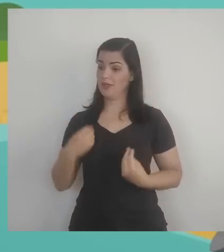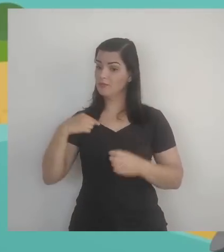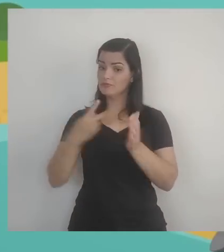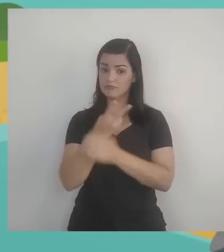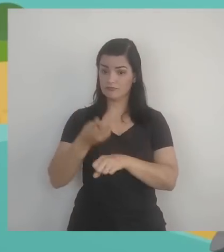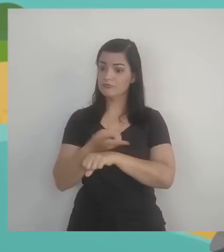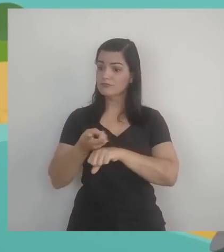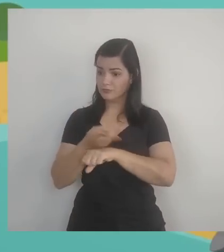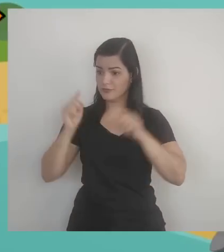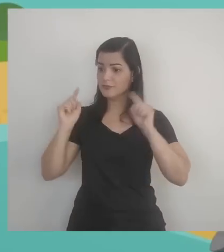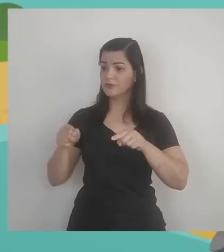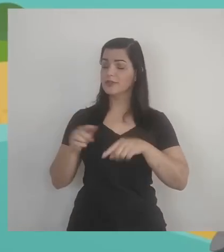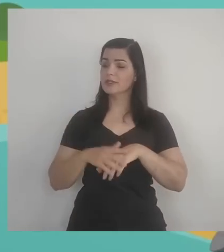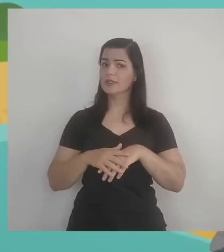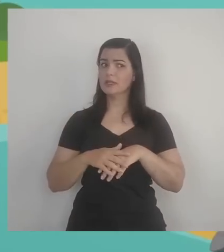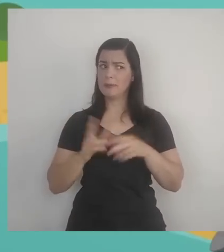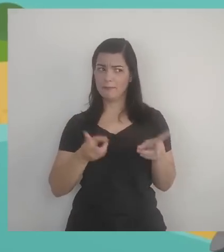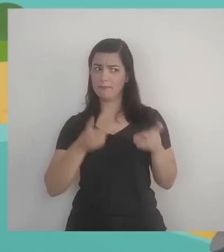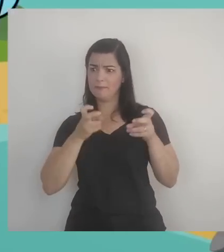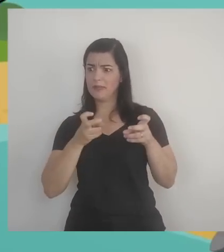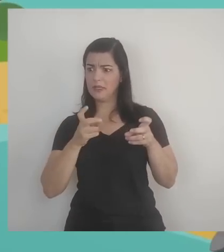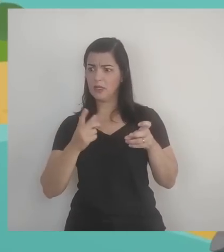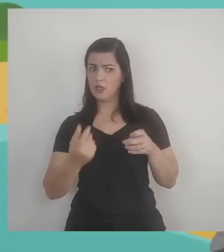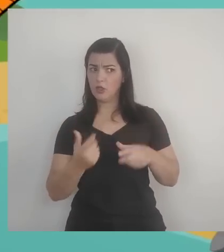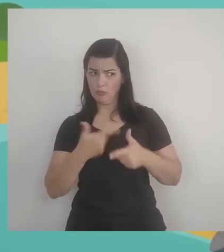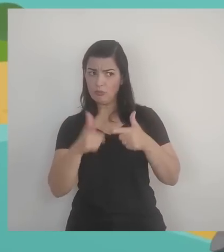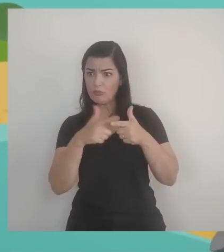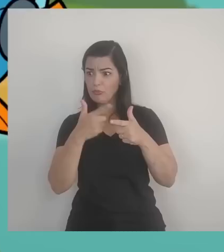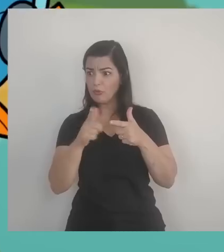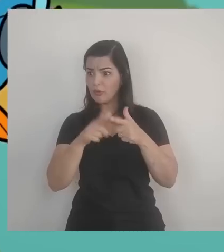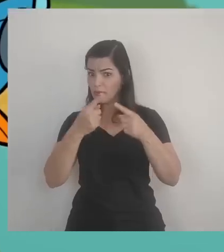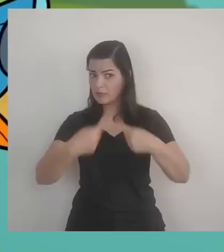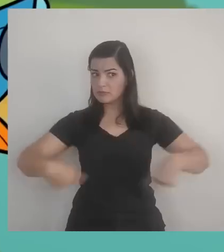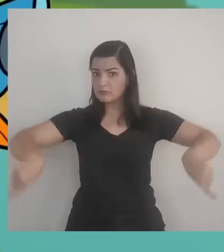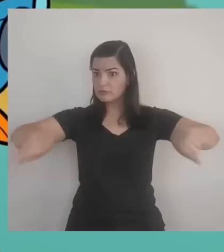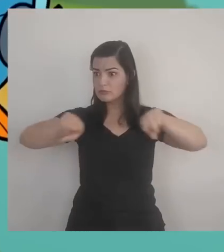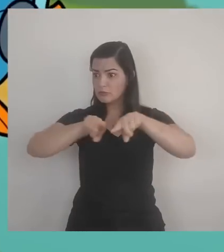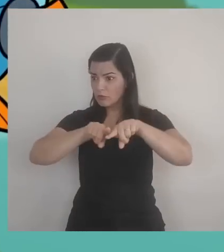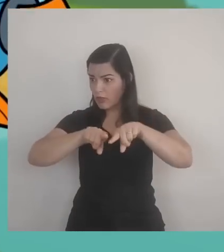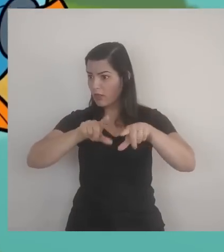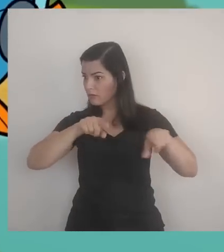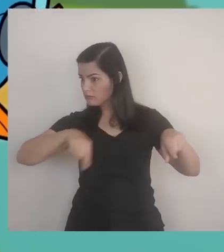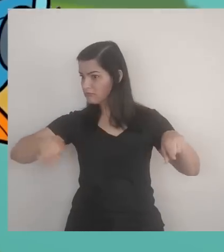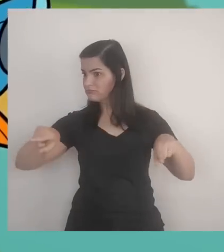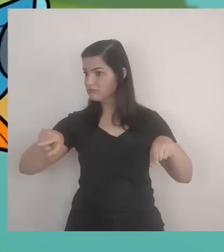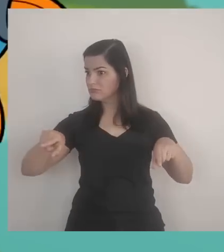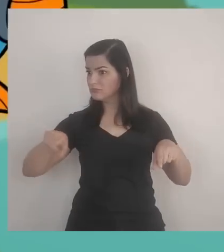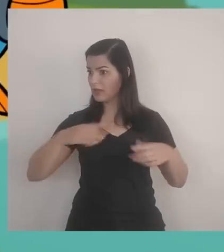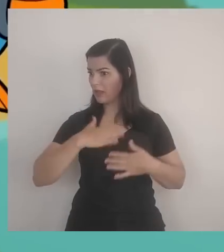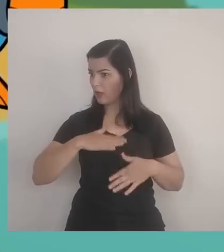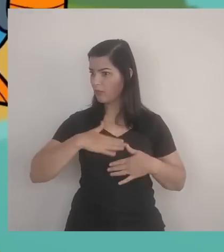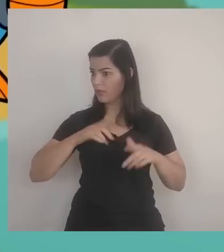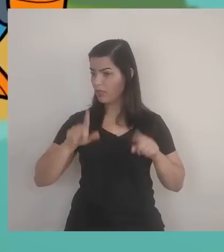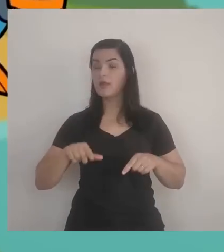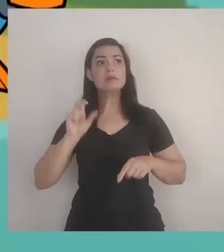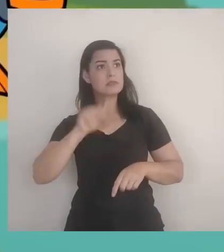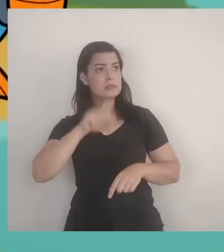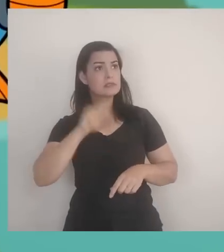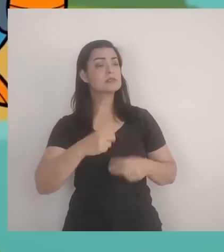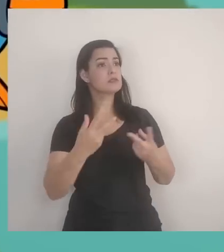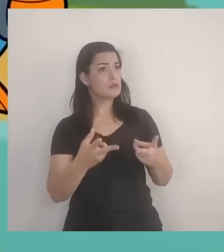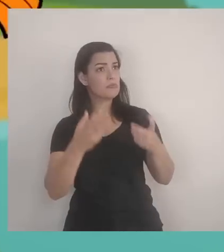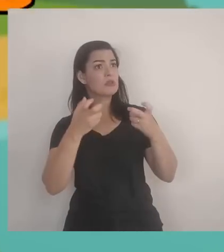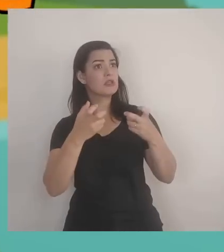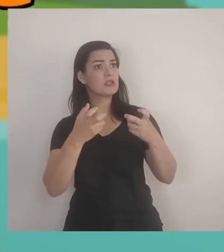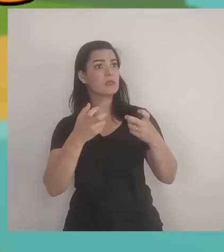estava te procurando. Você notou que tem alguma coisa estranha no Lago do Sossego? Notei sim, peixonauta. O nível de água do lago tá